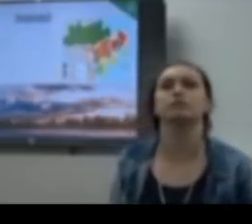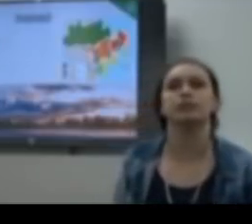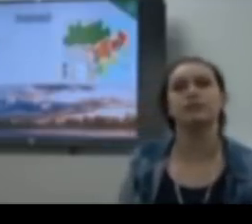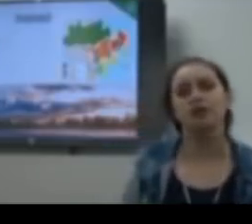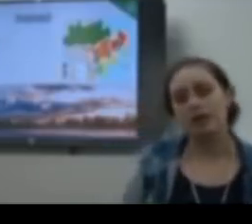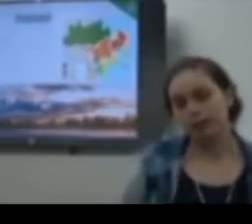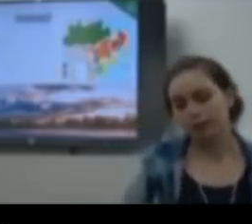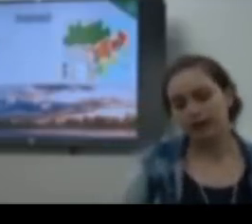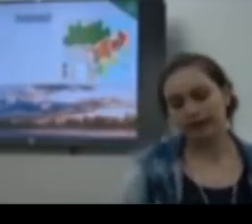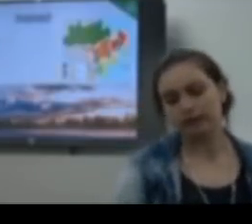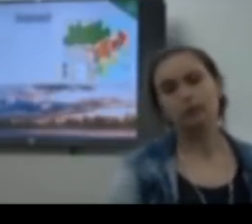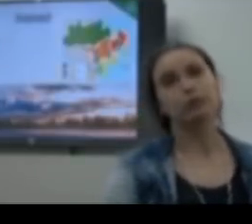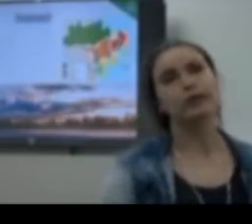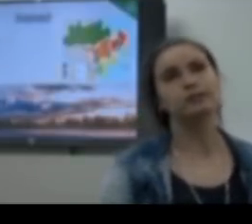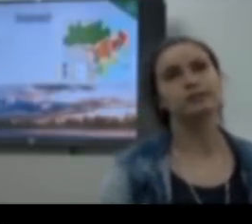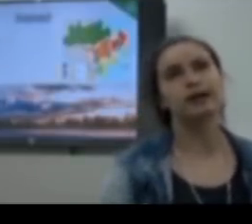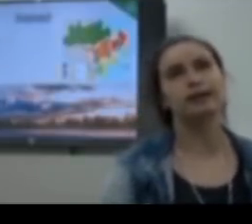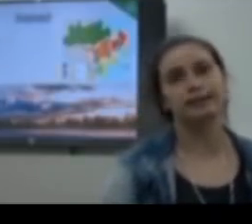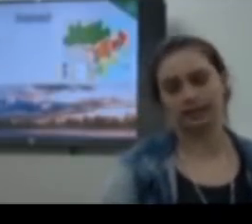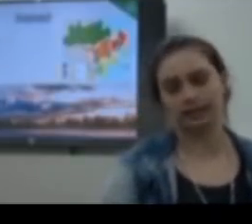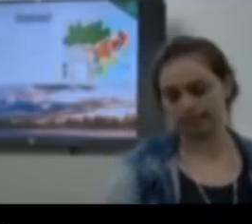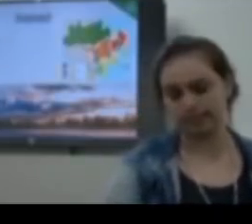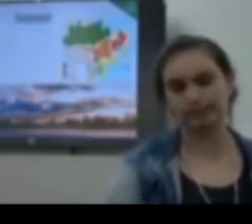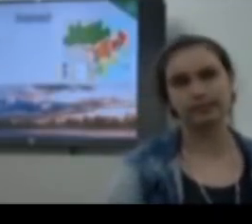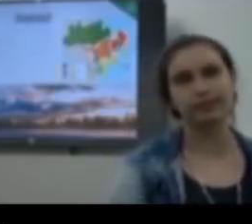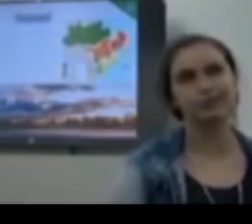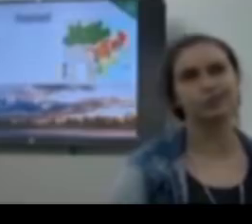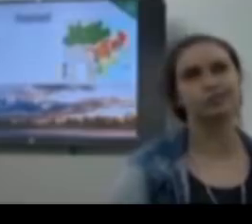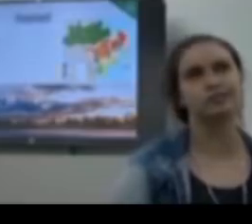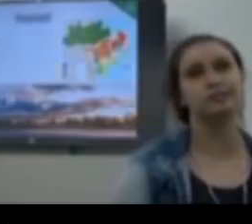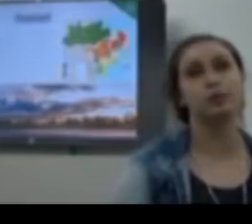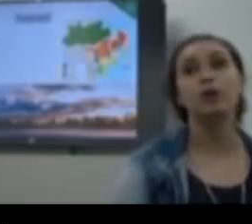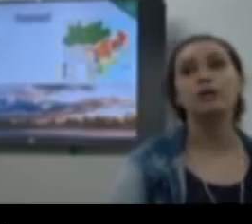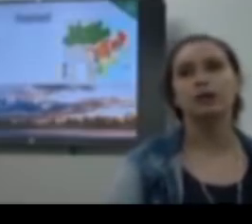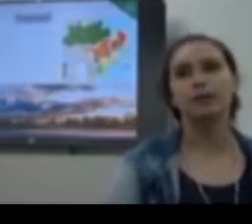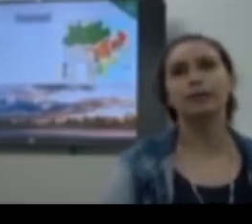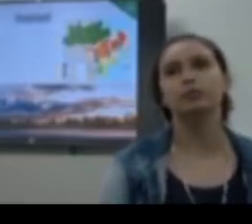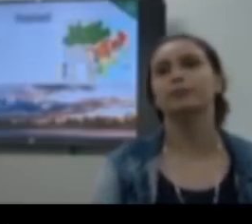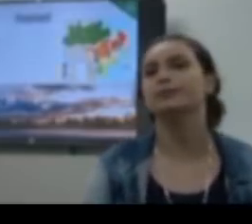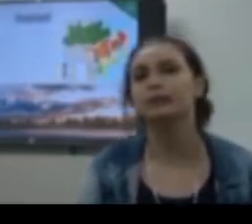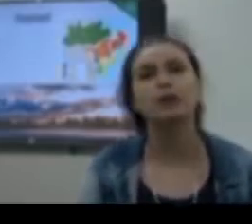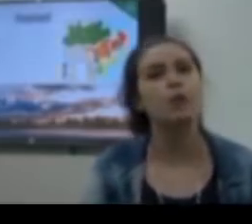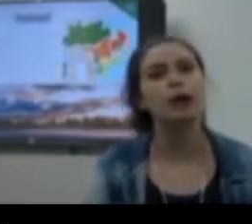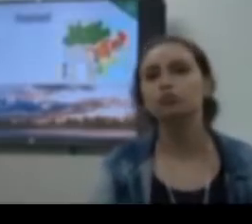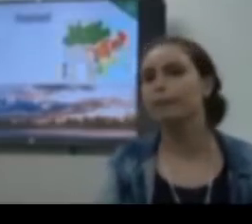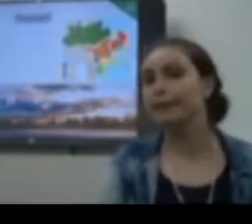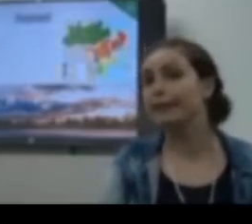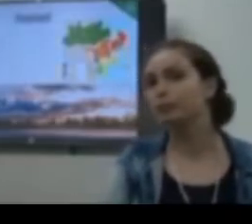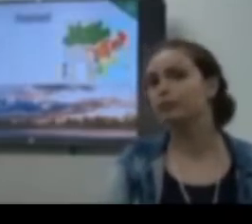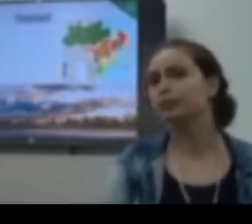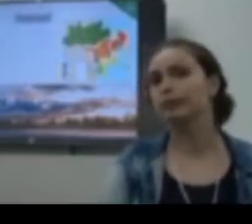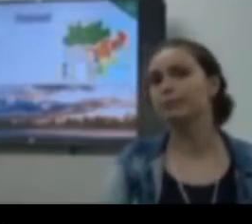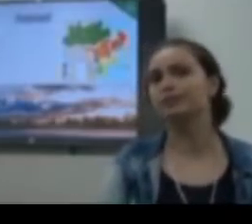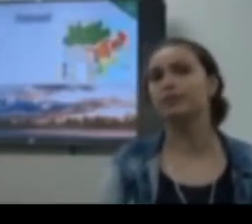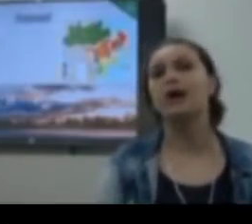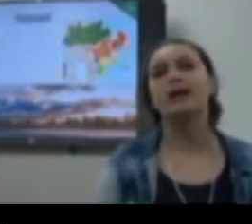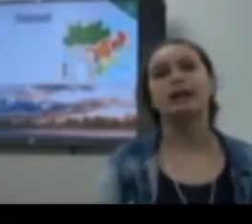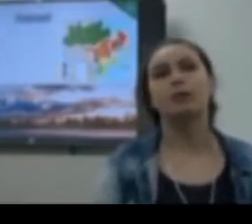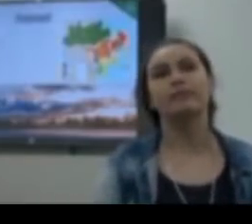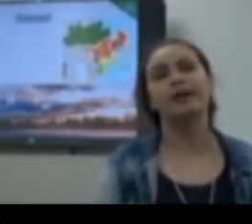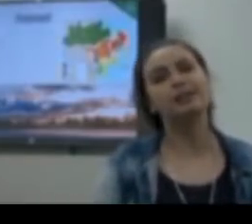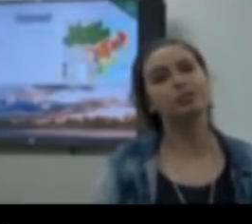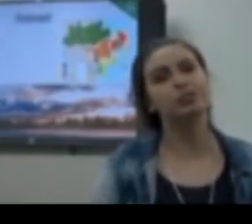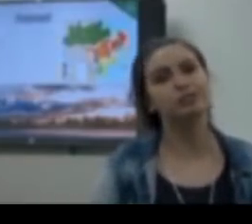bem bonito, inclusive. Vamos falar, então, quais são as características dessa faixa de transição. Então, lembrando, o Pantanal não é um domínio